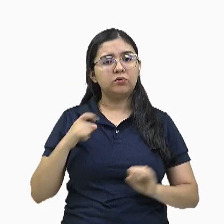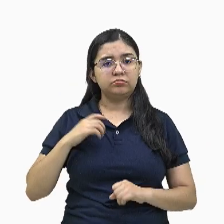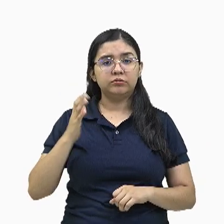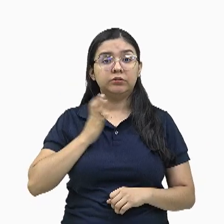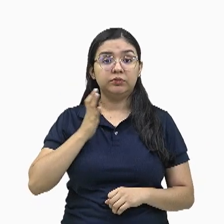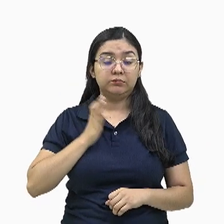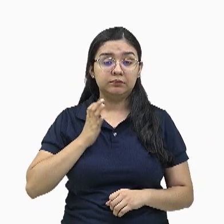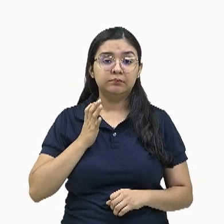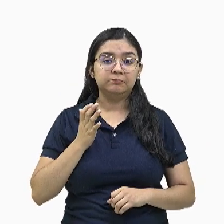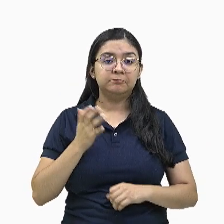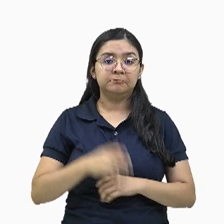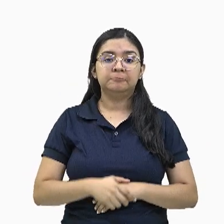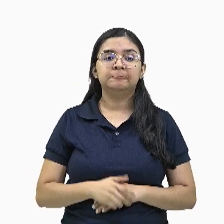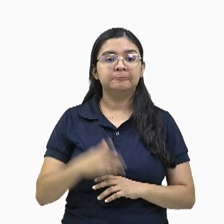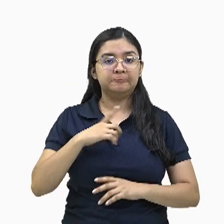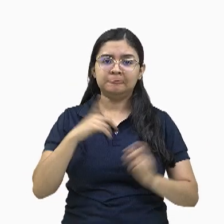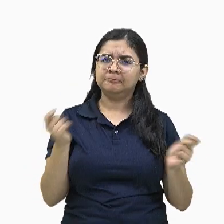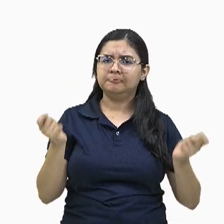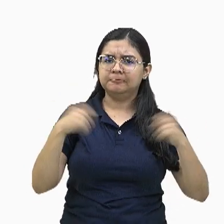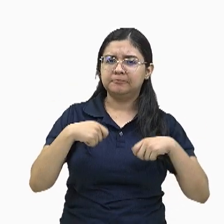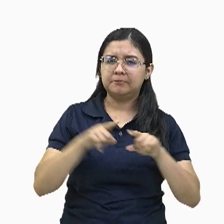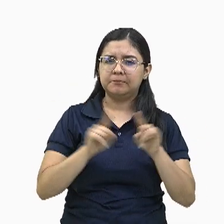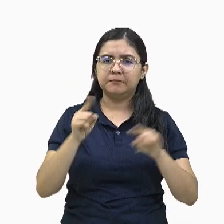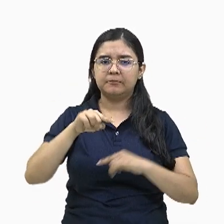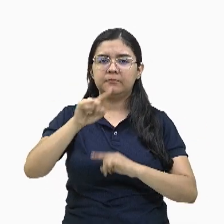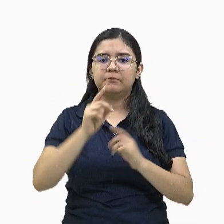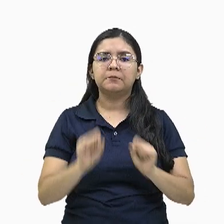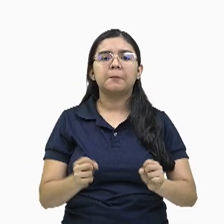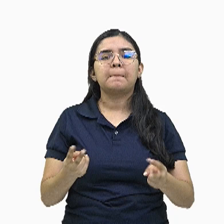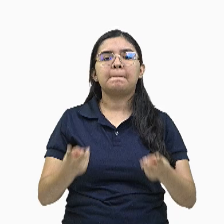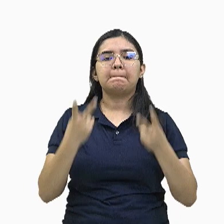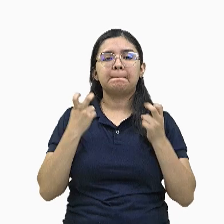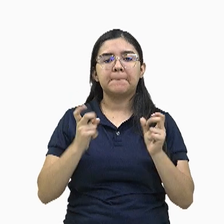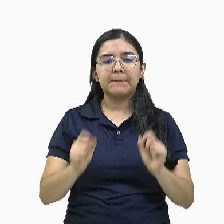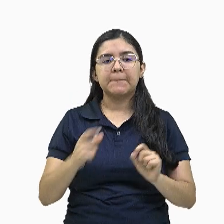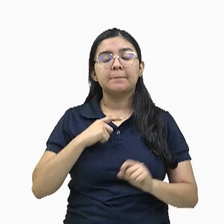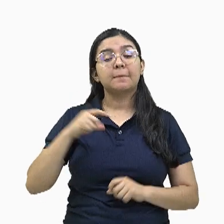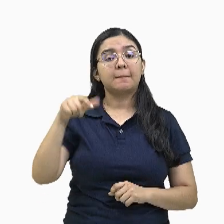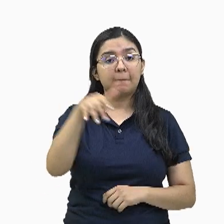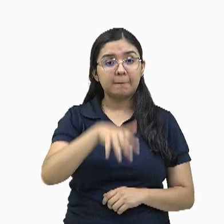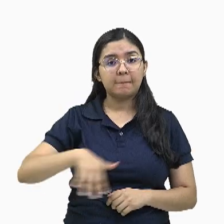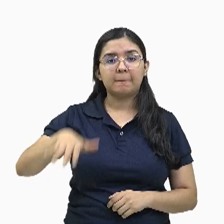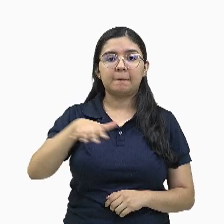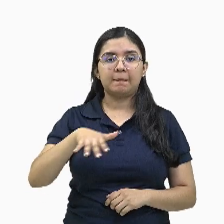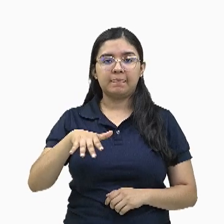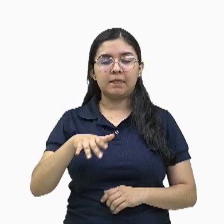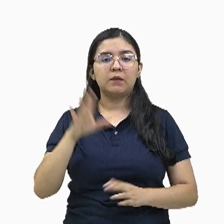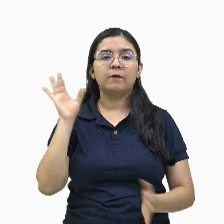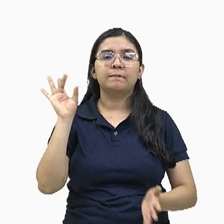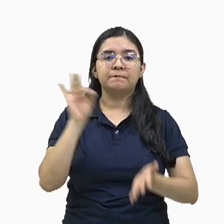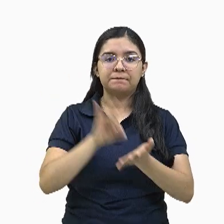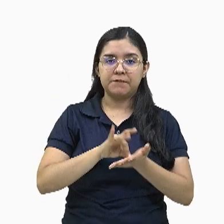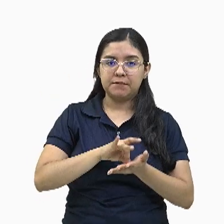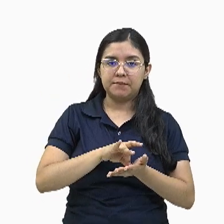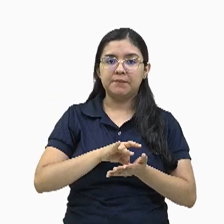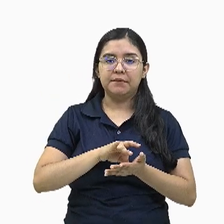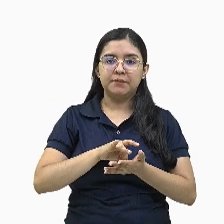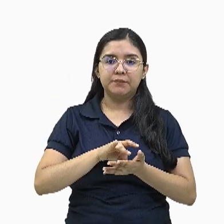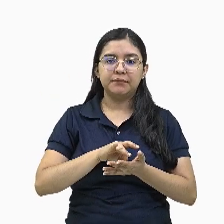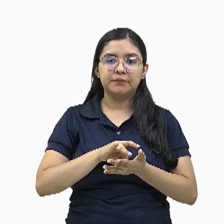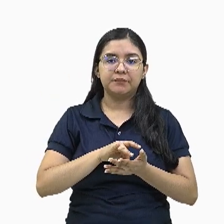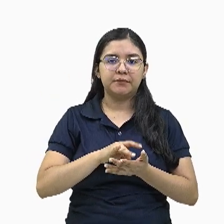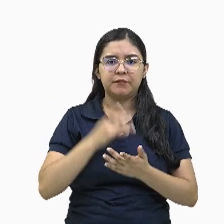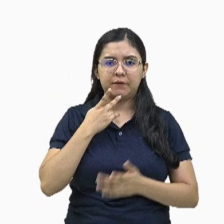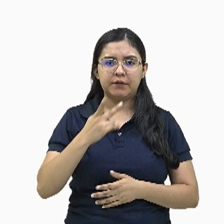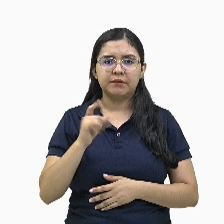uma possibilidade, mas vocês podem observar que é uma possibilidade geral. Eu estou só afirmando isso, né? Não estou